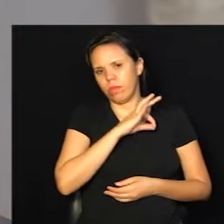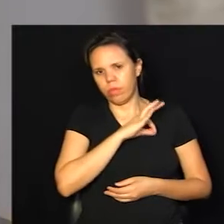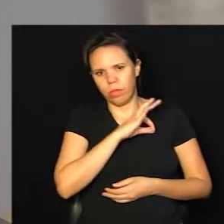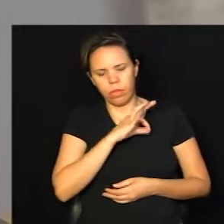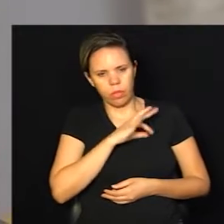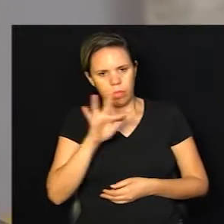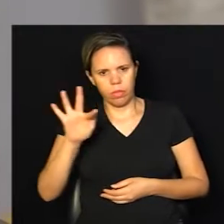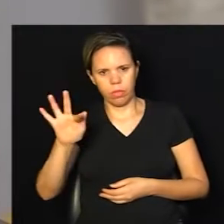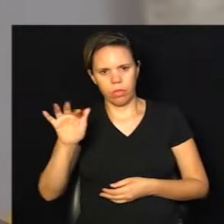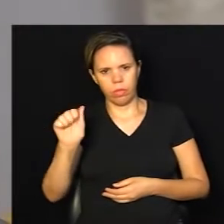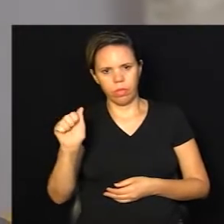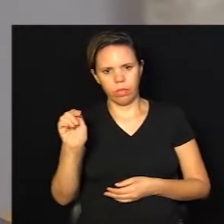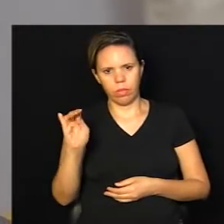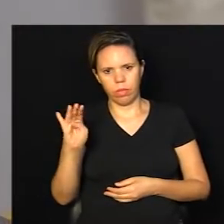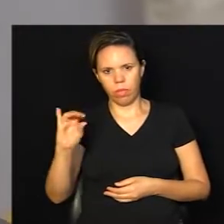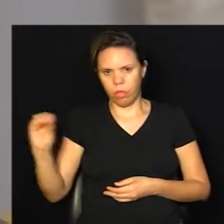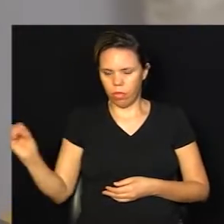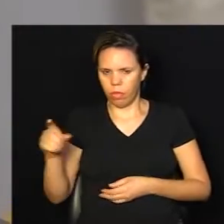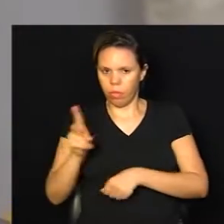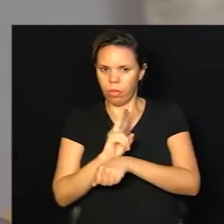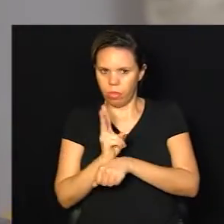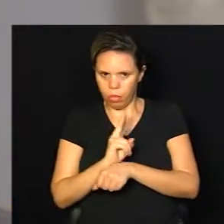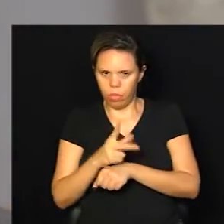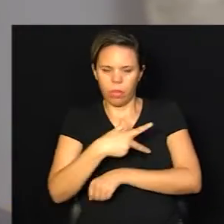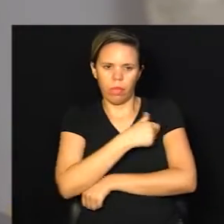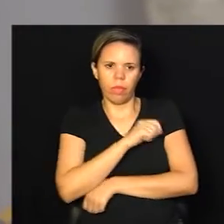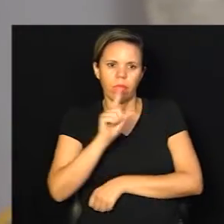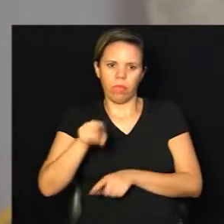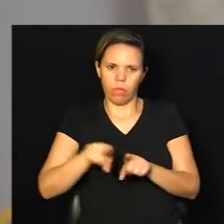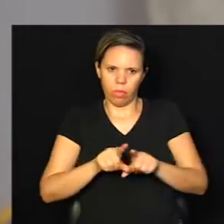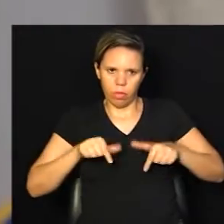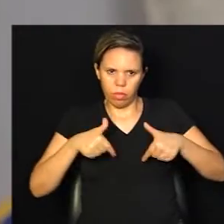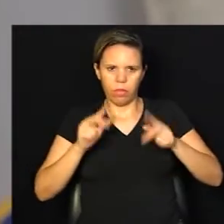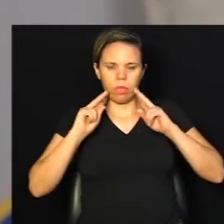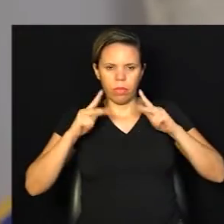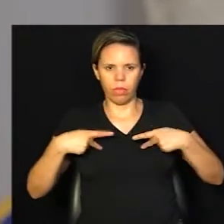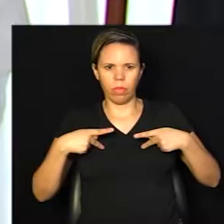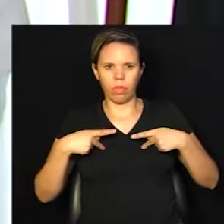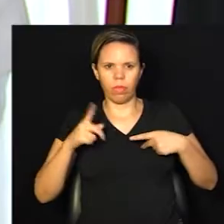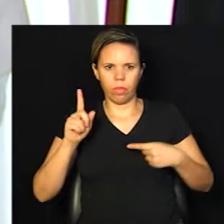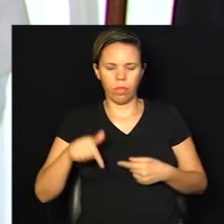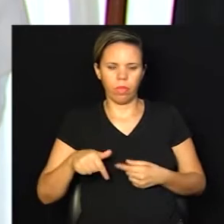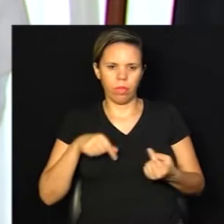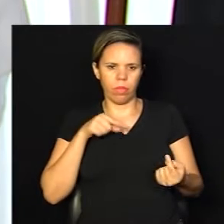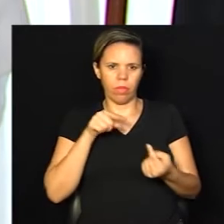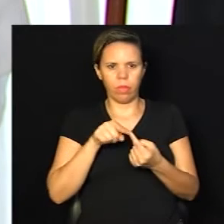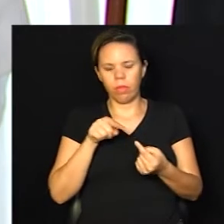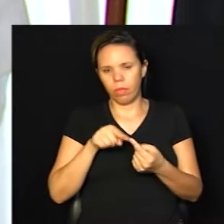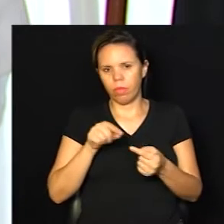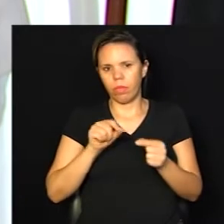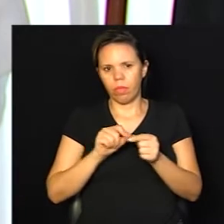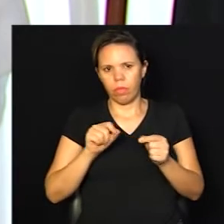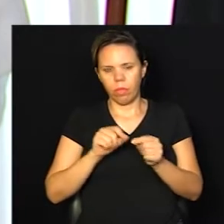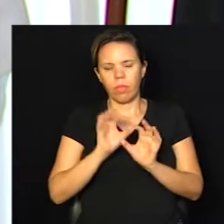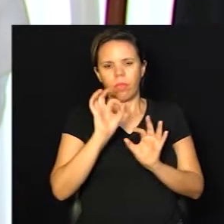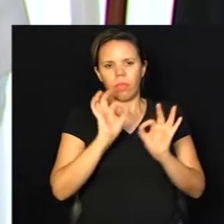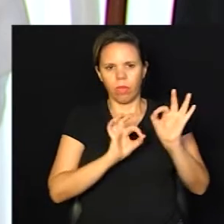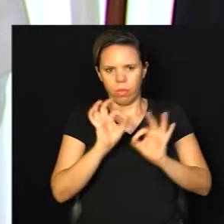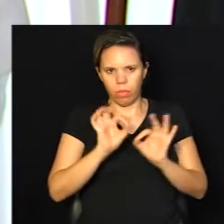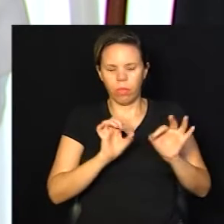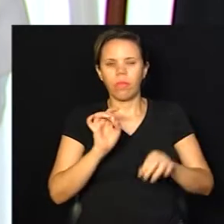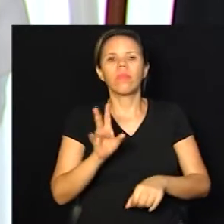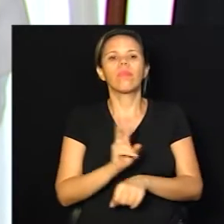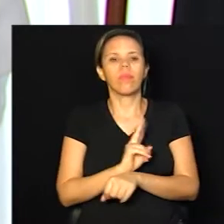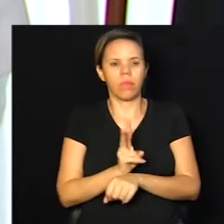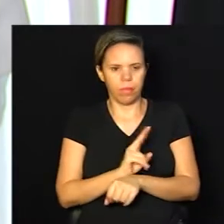Alexandre Pompiani, fazer a segurança da vacina também é um ato humanitário. É uma missão que engloba um planejamento